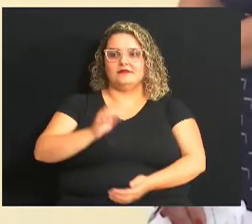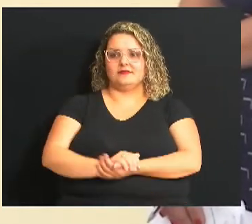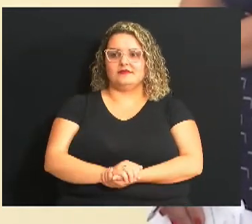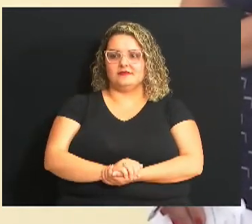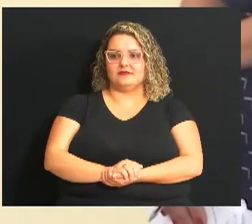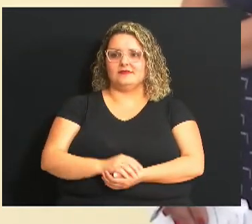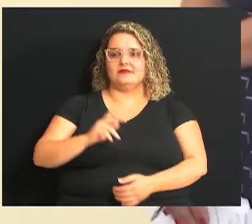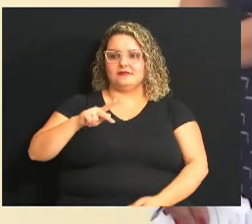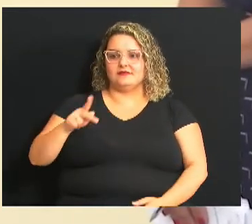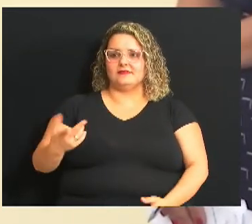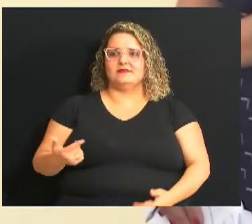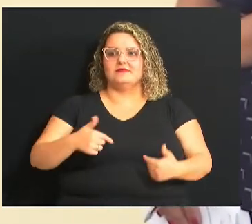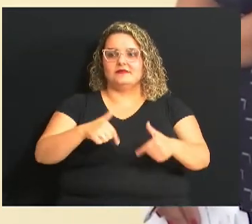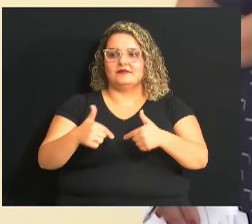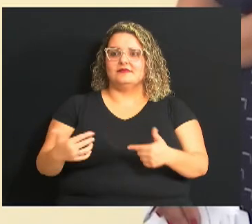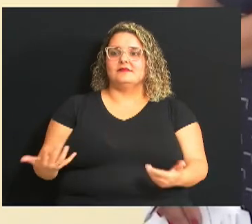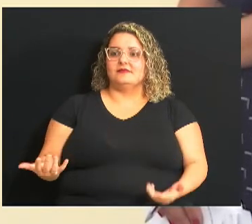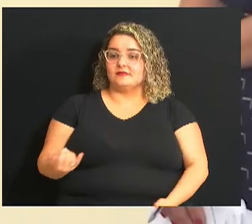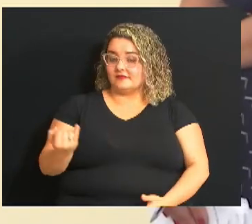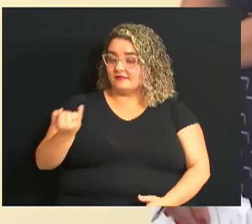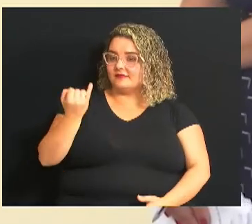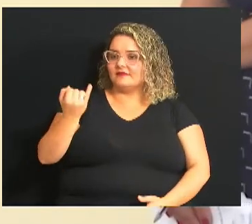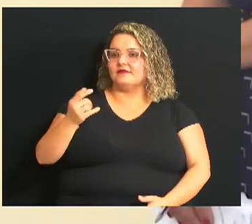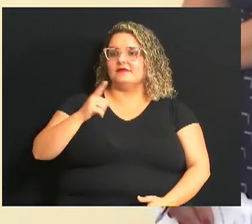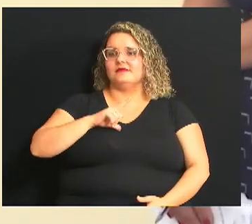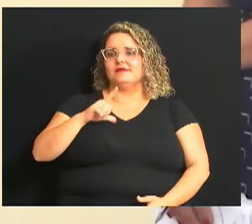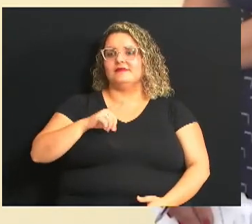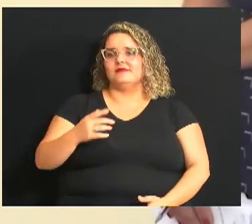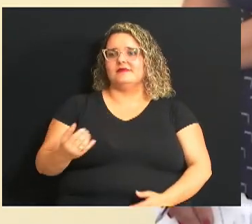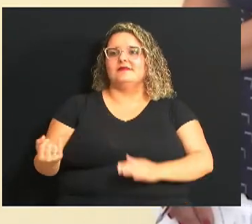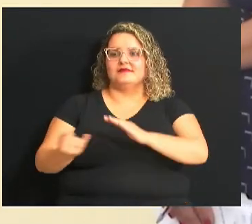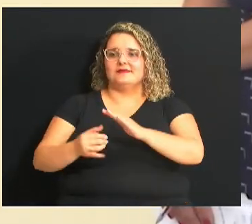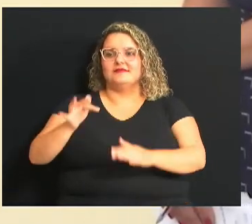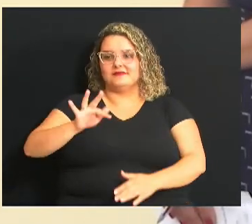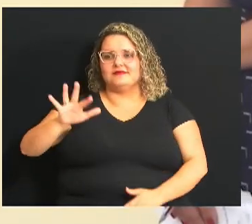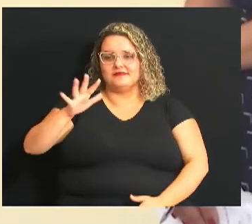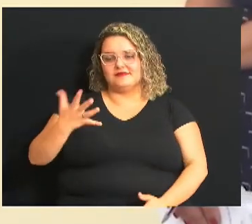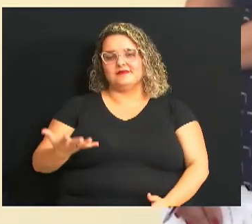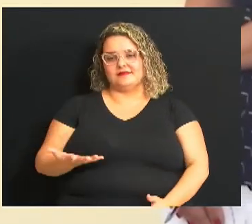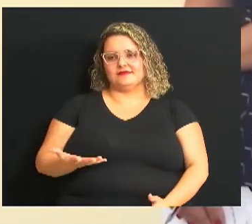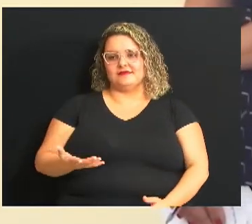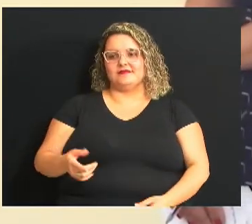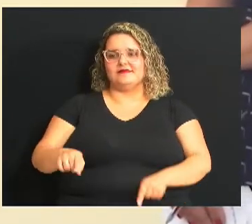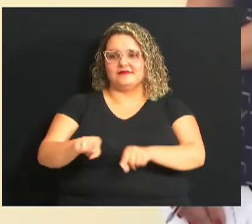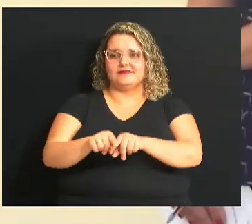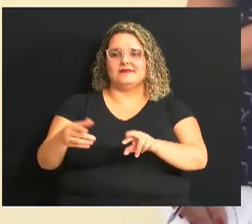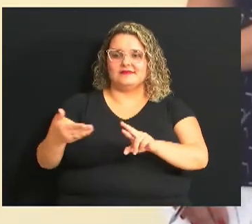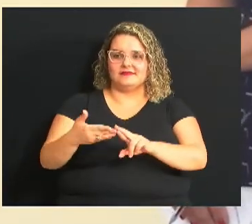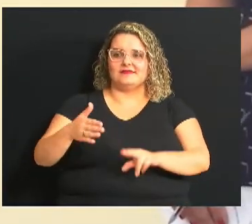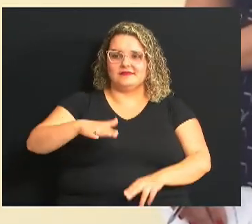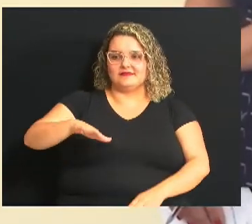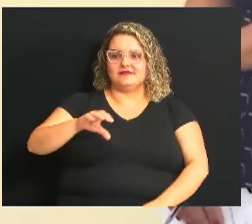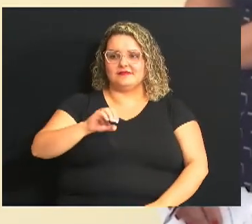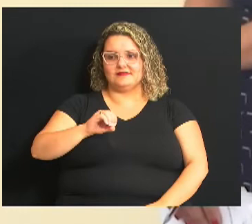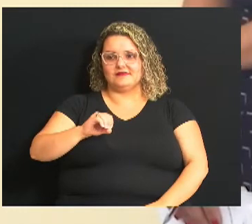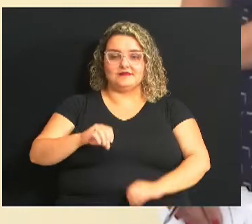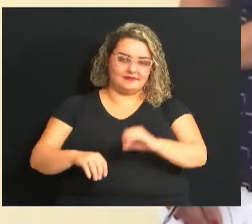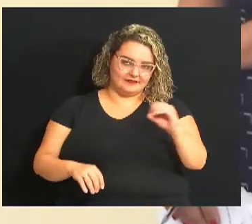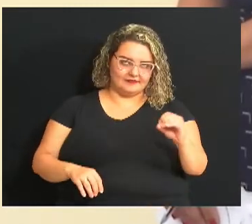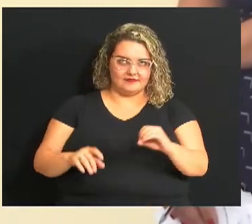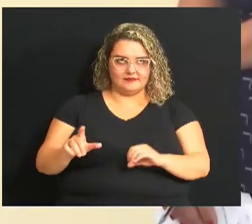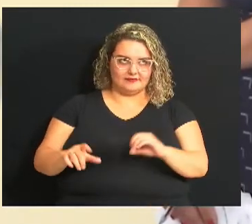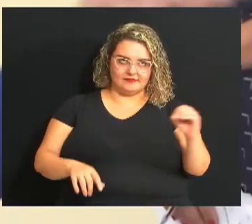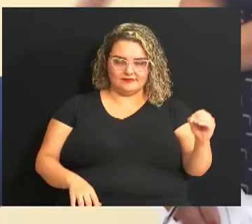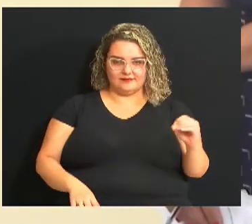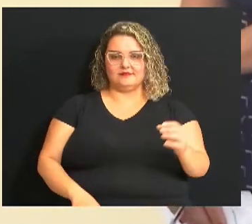está fazendo um trabalho muito interessante. Temos aqui o Instituto Federal, que também representa a região ali da Oeste, né, que